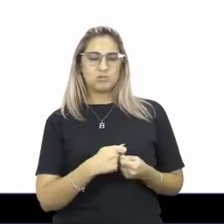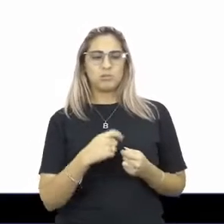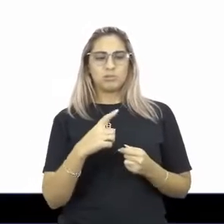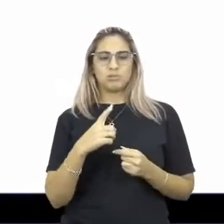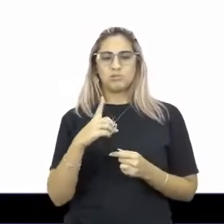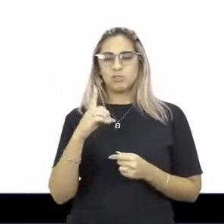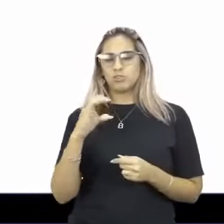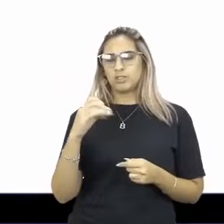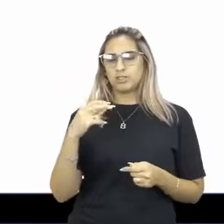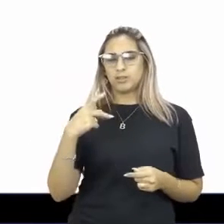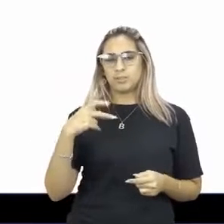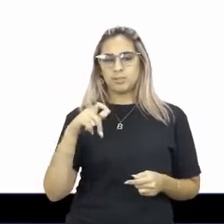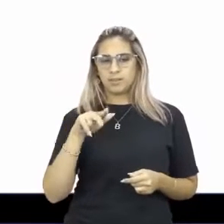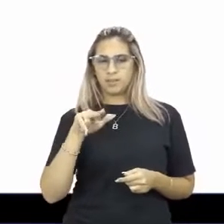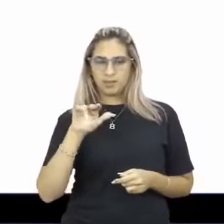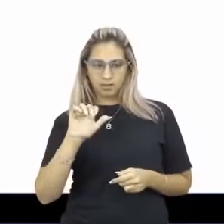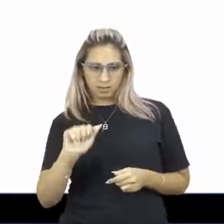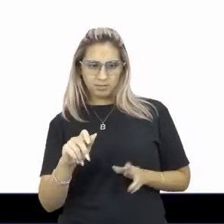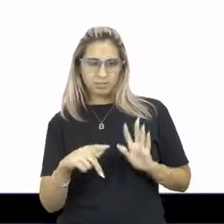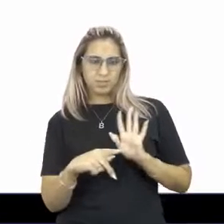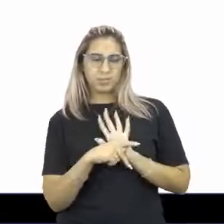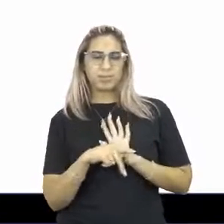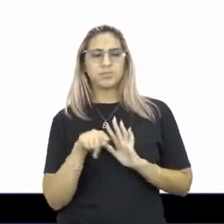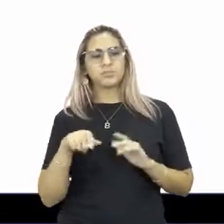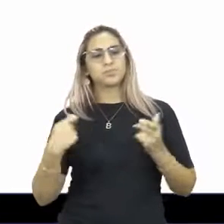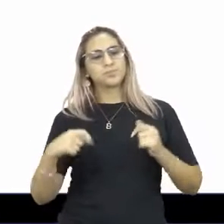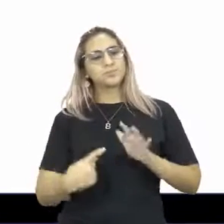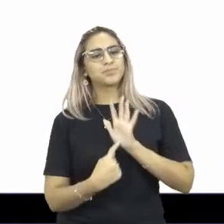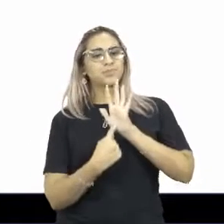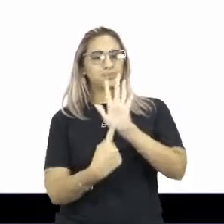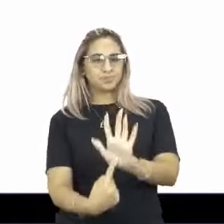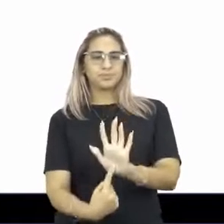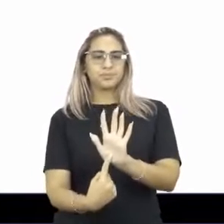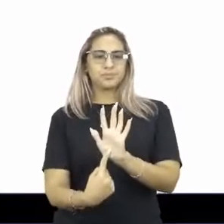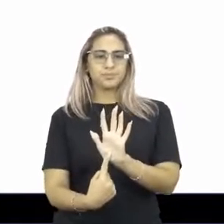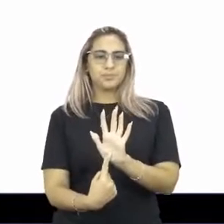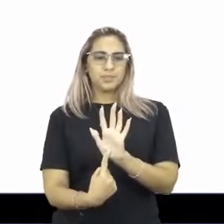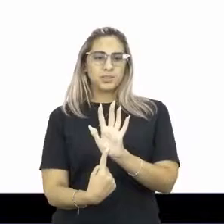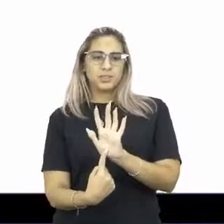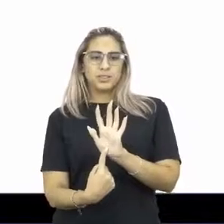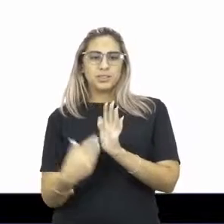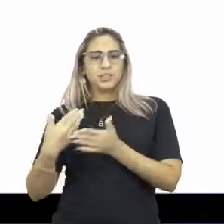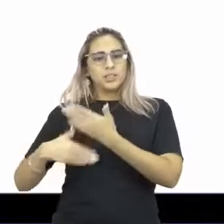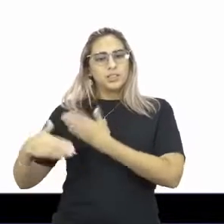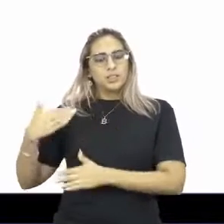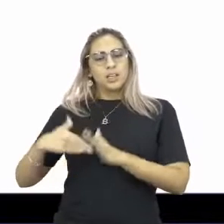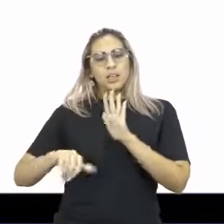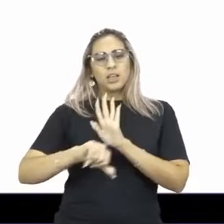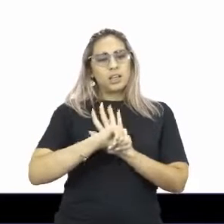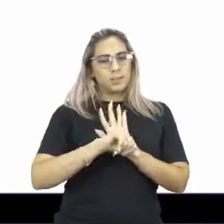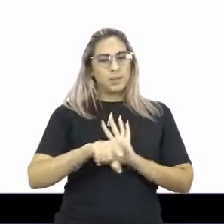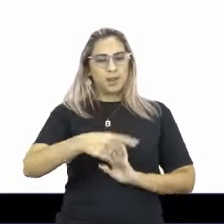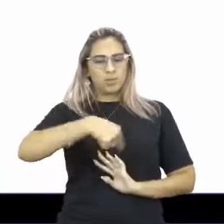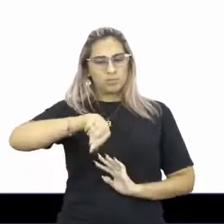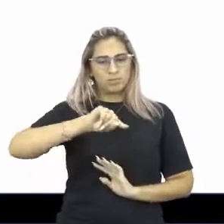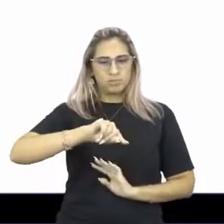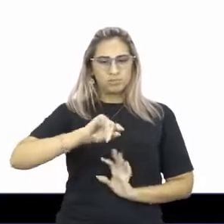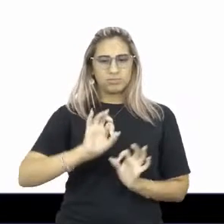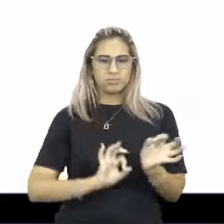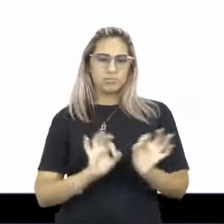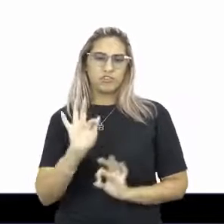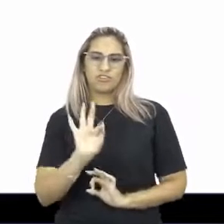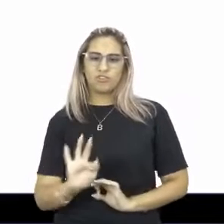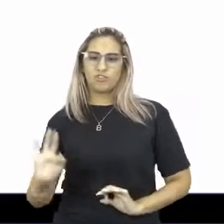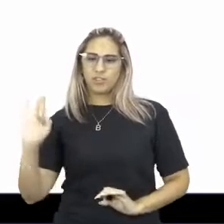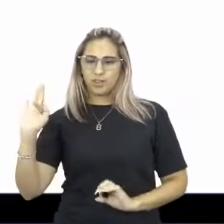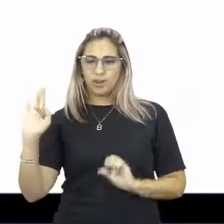de ter sofrido alguma penalidade. Você precisa apresentar declarações de antecedentes criminais expedidas pela esfera estadual e